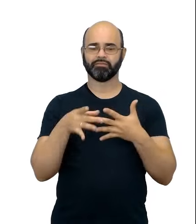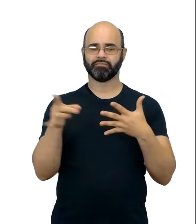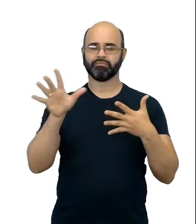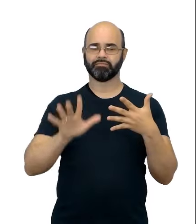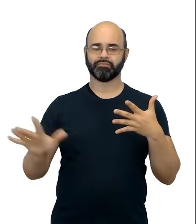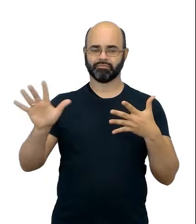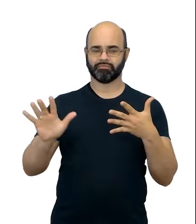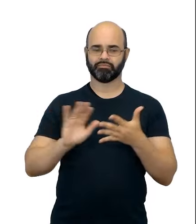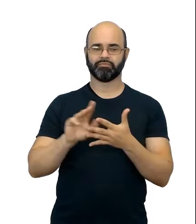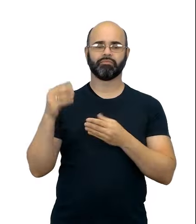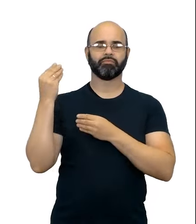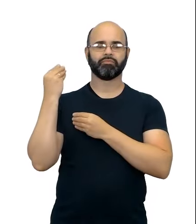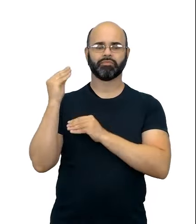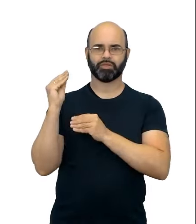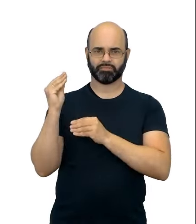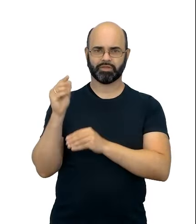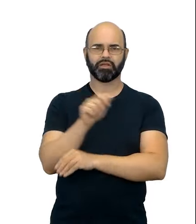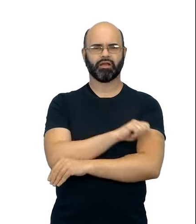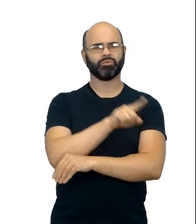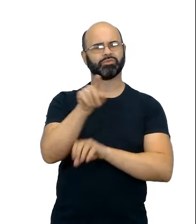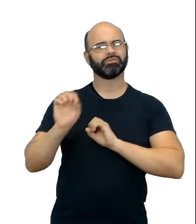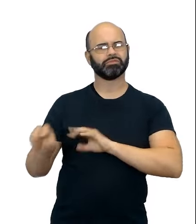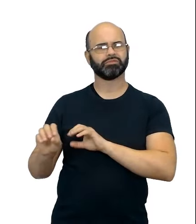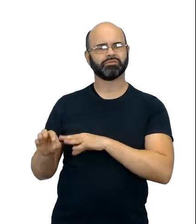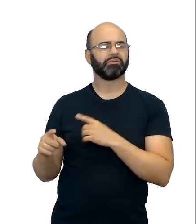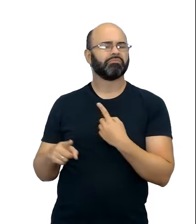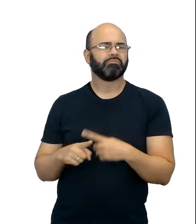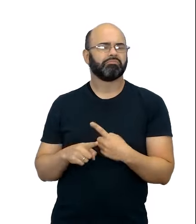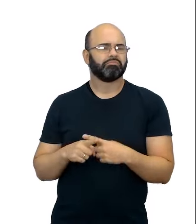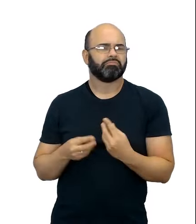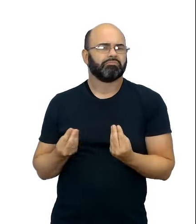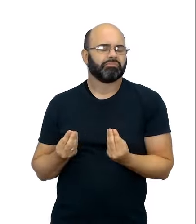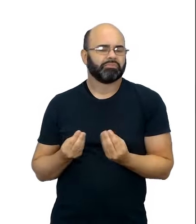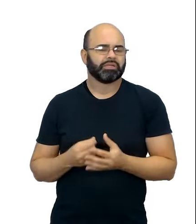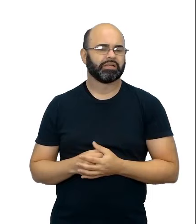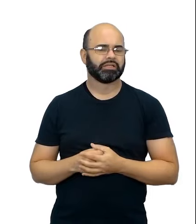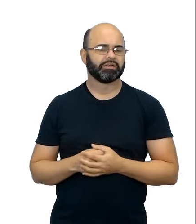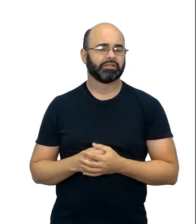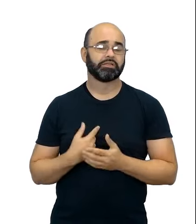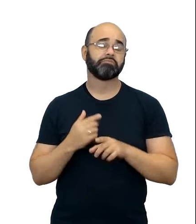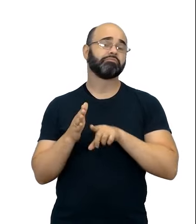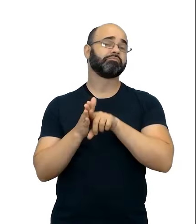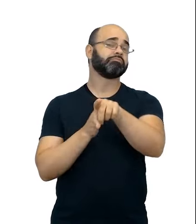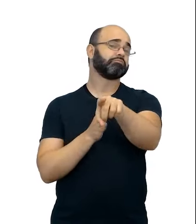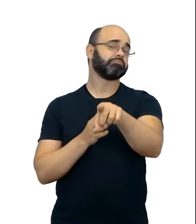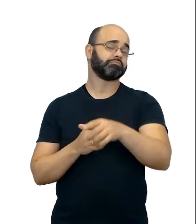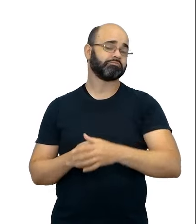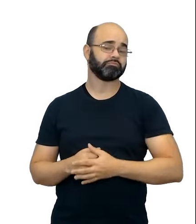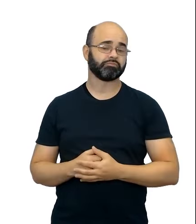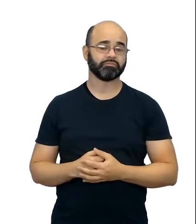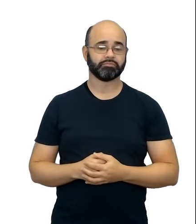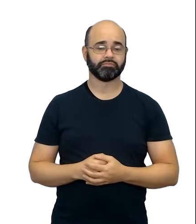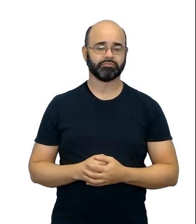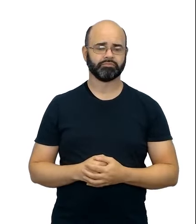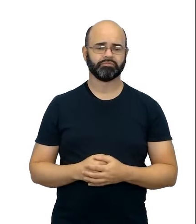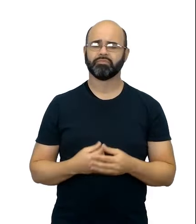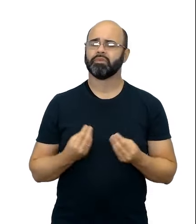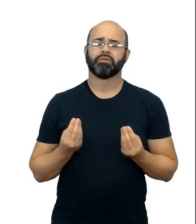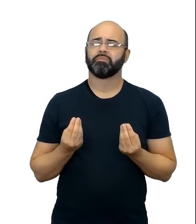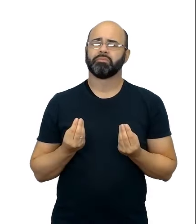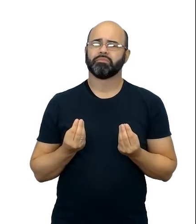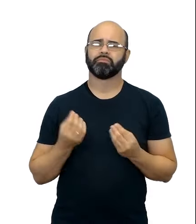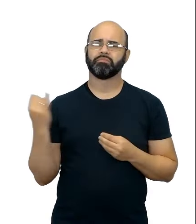multissemiótico meme para os estudantes? Essa é uma provocação que eu faço para vocês. Por que